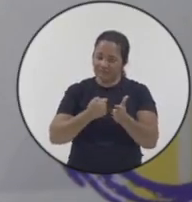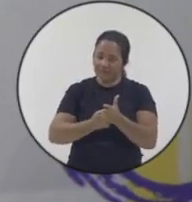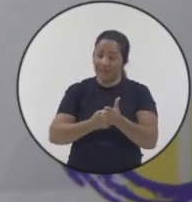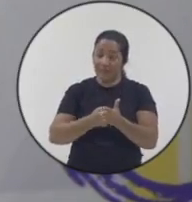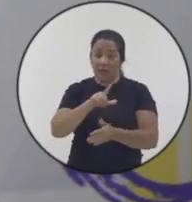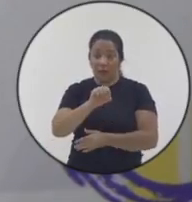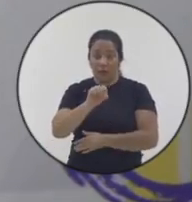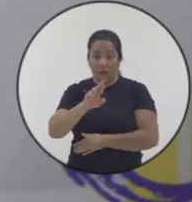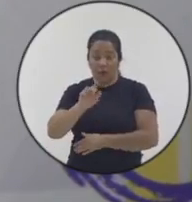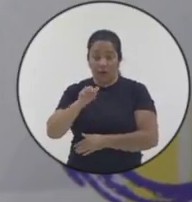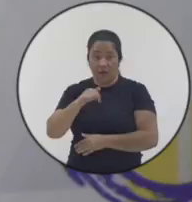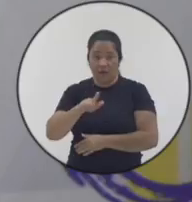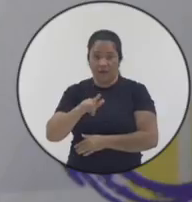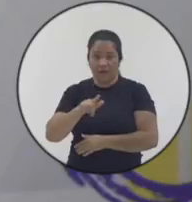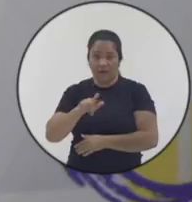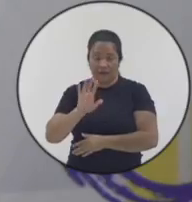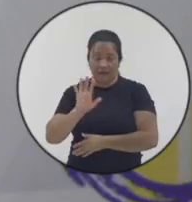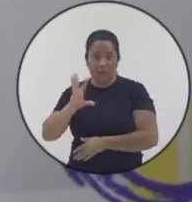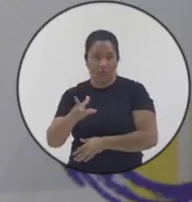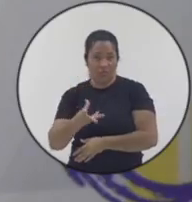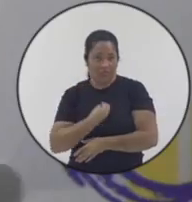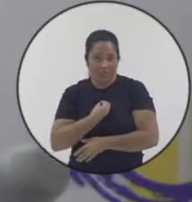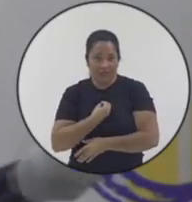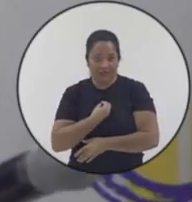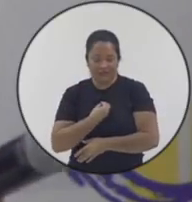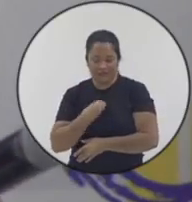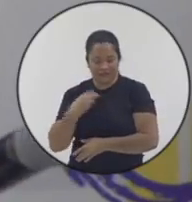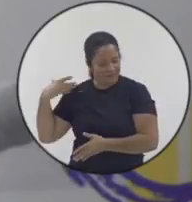fala, fúria travesti sempre.